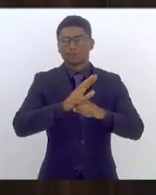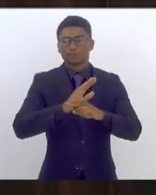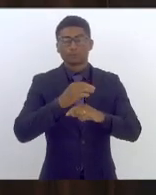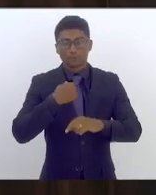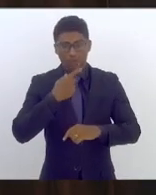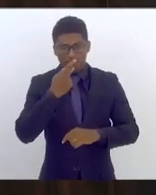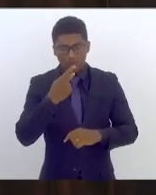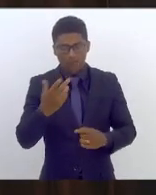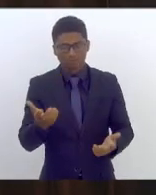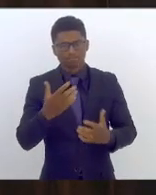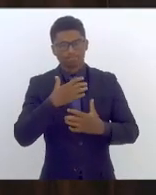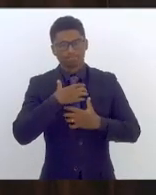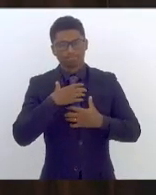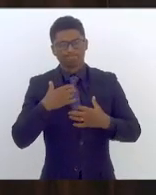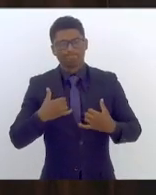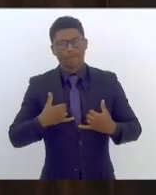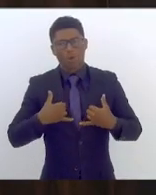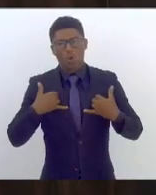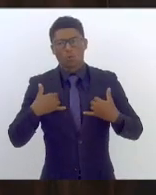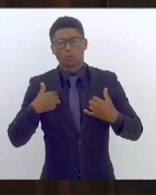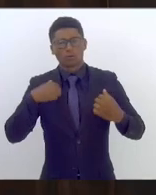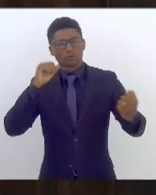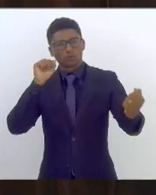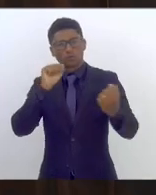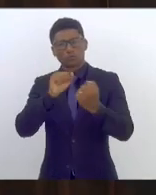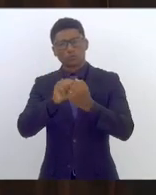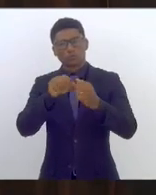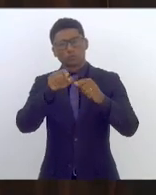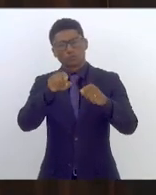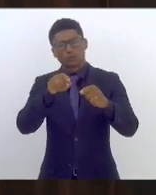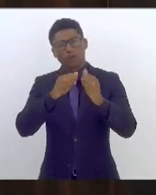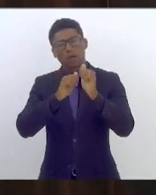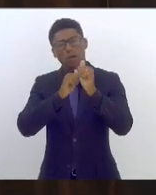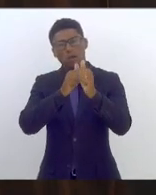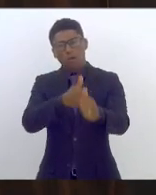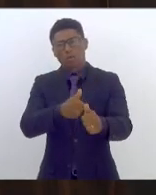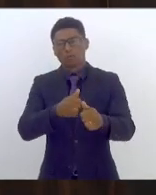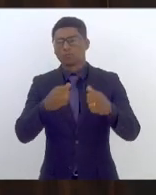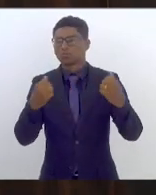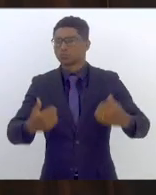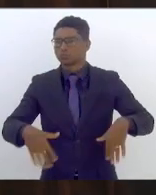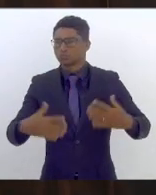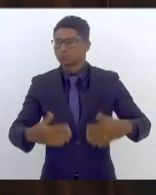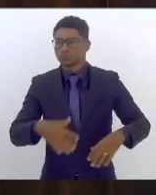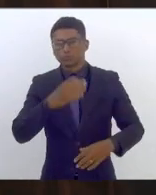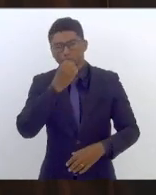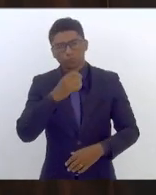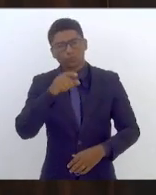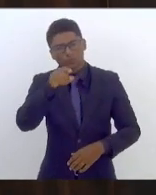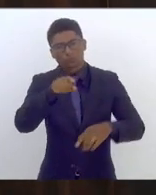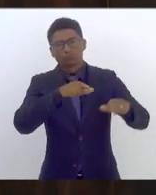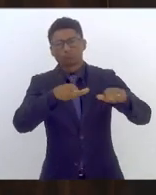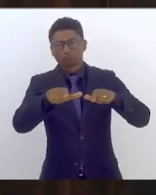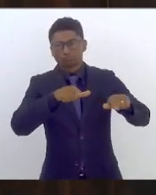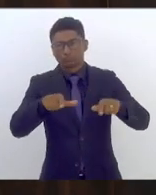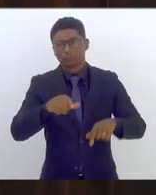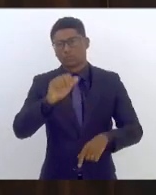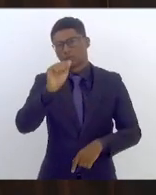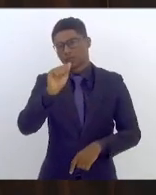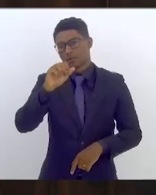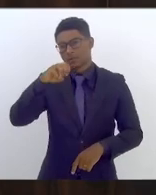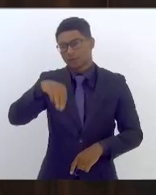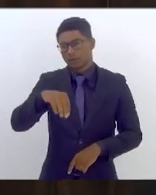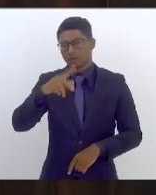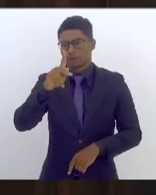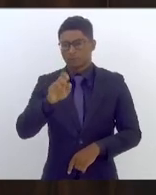uma honra estar ao seu lado te acompanhar nessa tarefa e coadjuvar com prazer a sua atuação não perde e